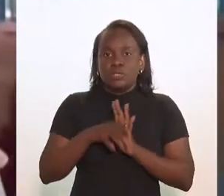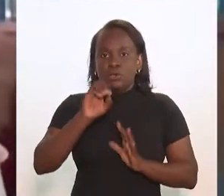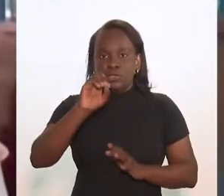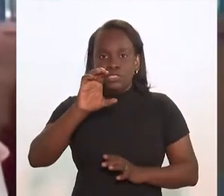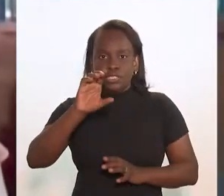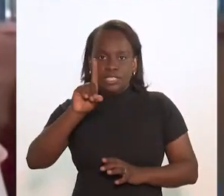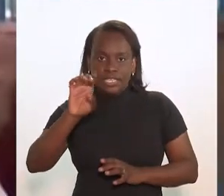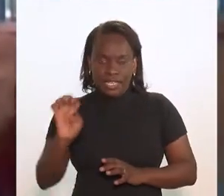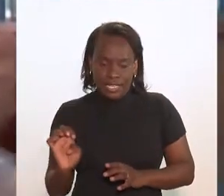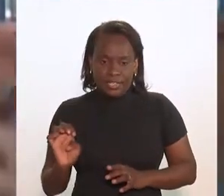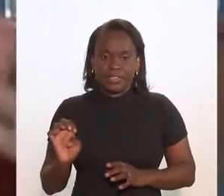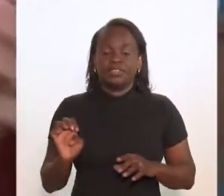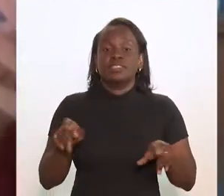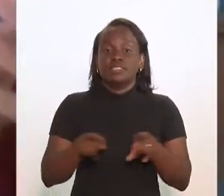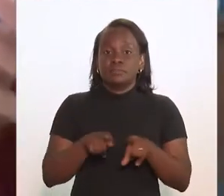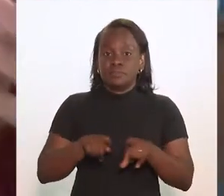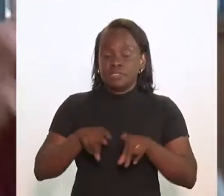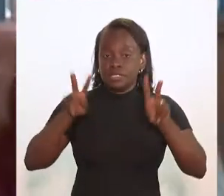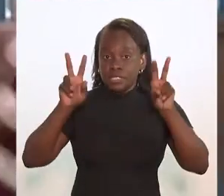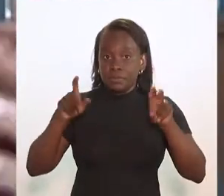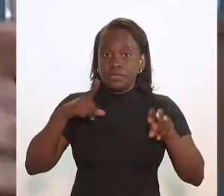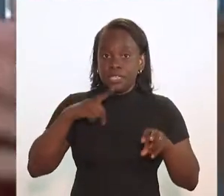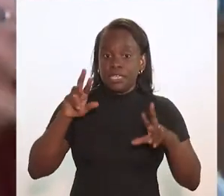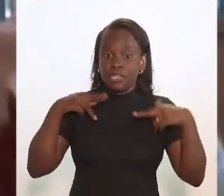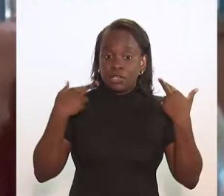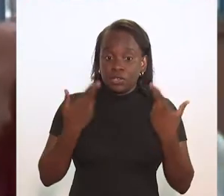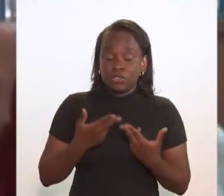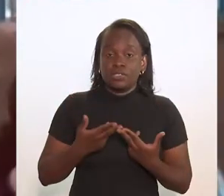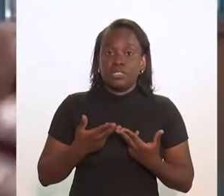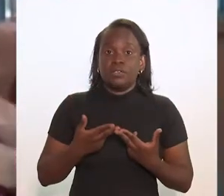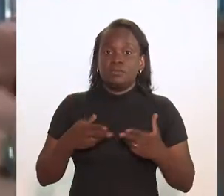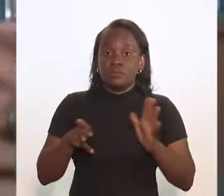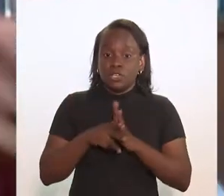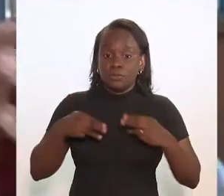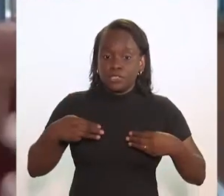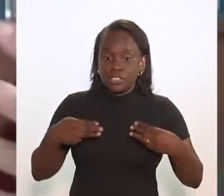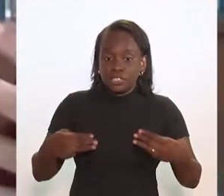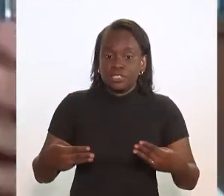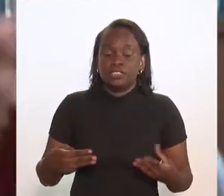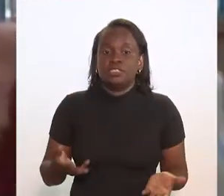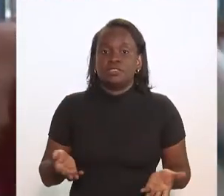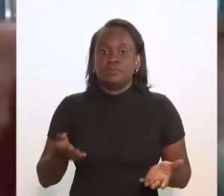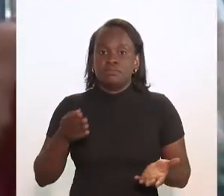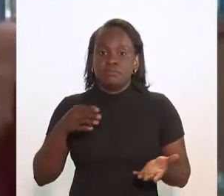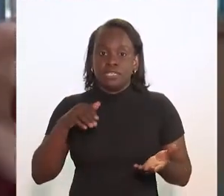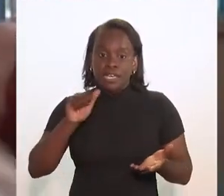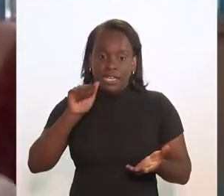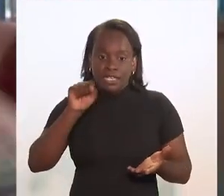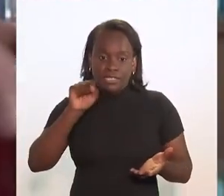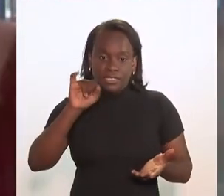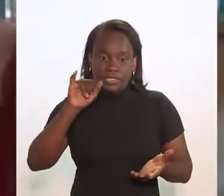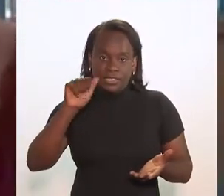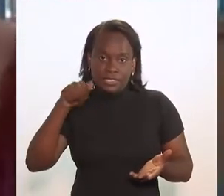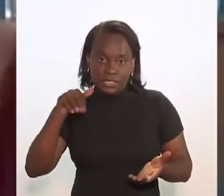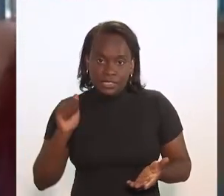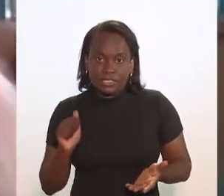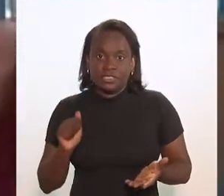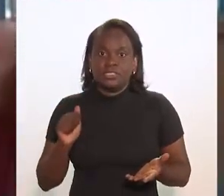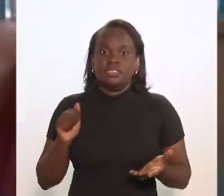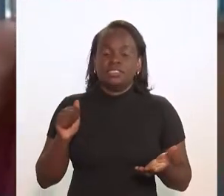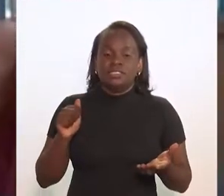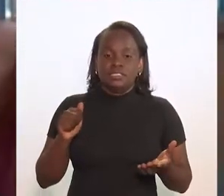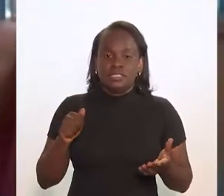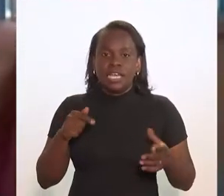grupo da OCDE. O tema está na reunião ministerial da ASEAN, que é o grupo da